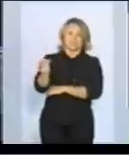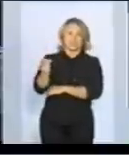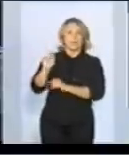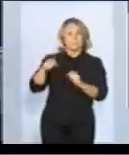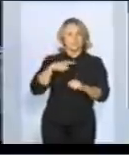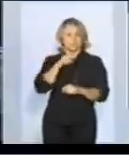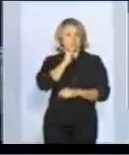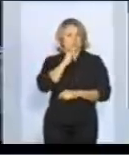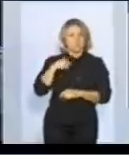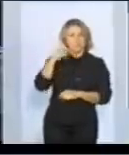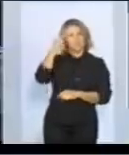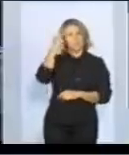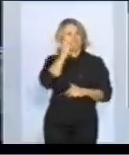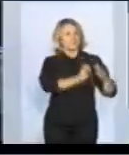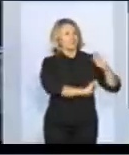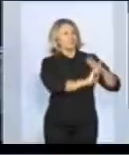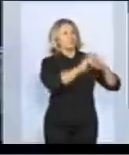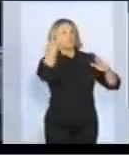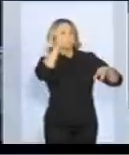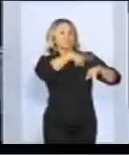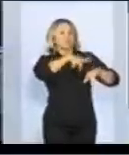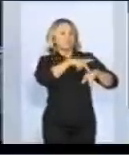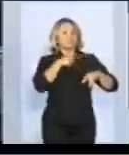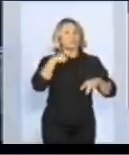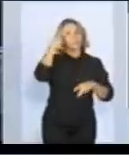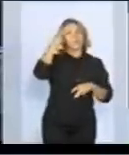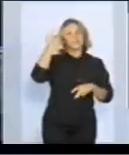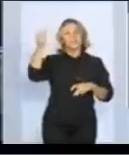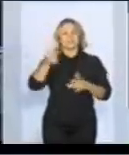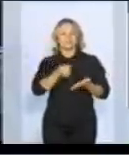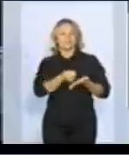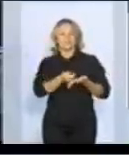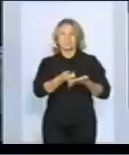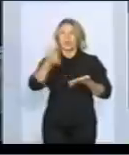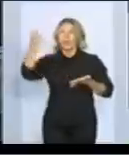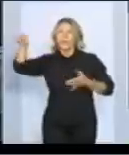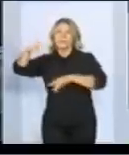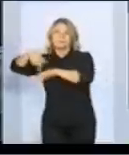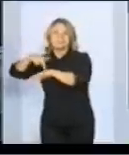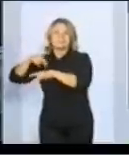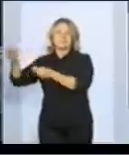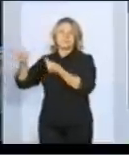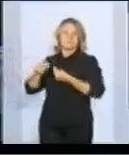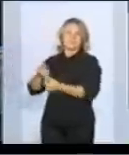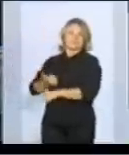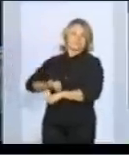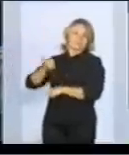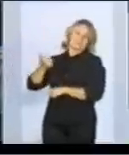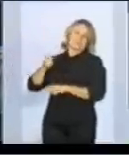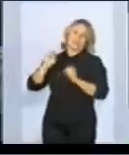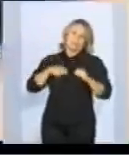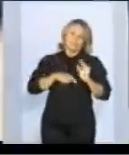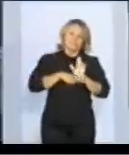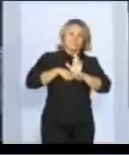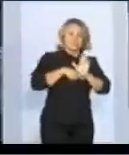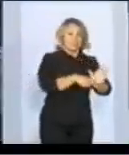colocar dinheiro aqui e vou preferir colocar o meu dinheiro em outros países que me dão melhores condições? Será que eu não vou investir mais no conteúdo